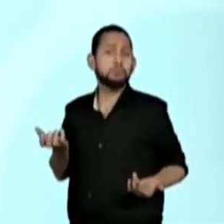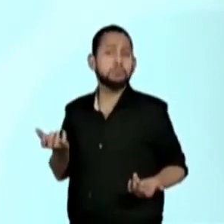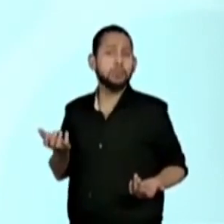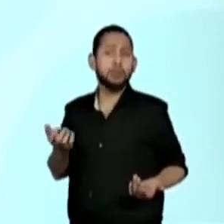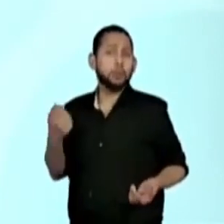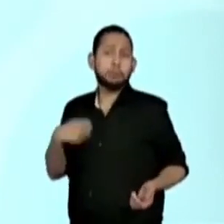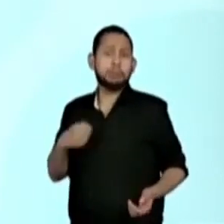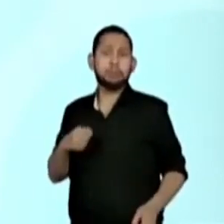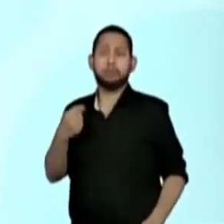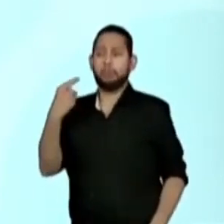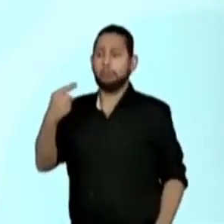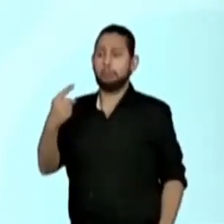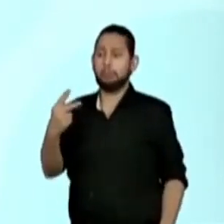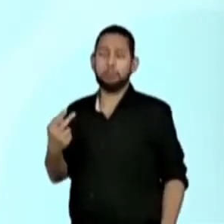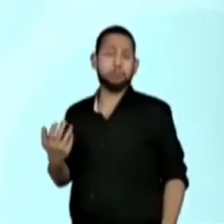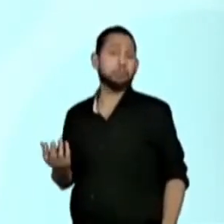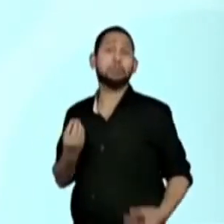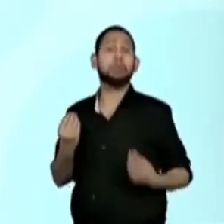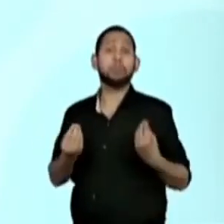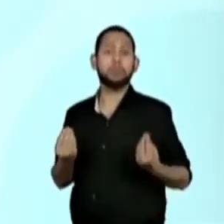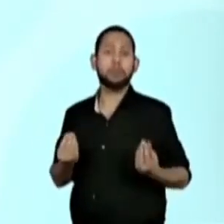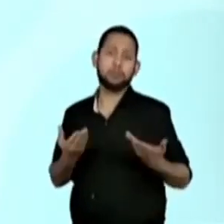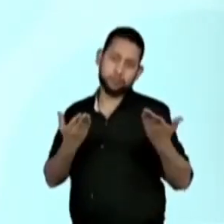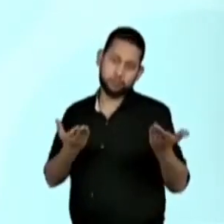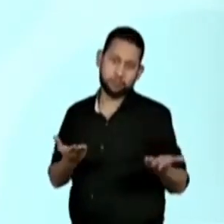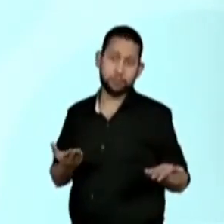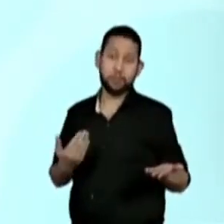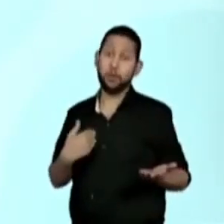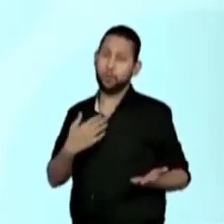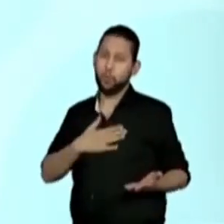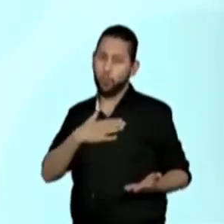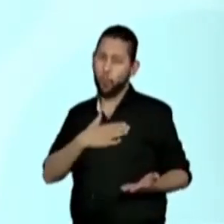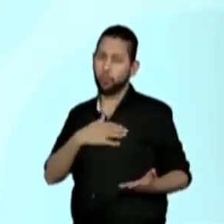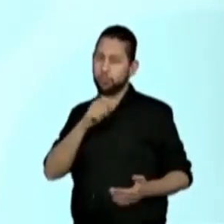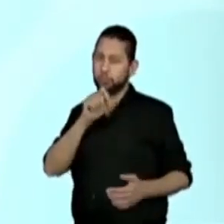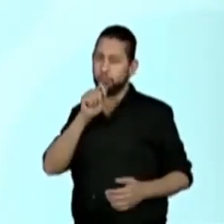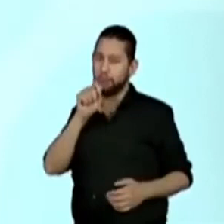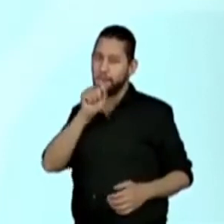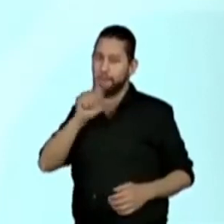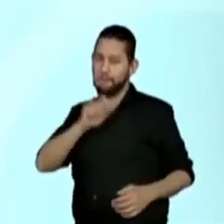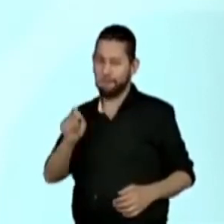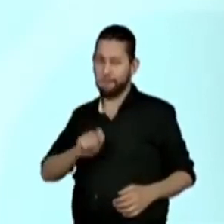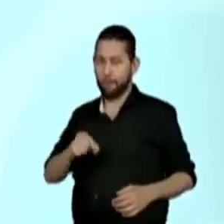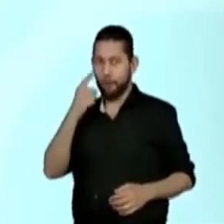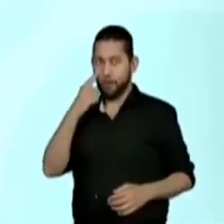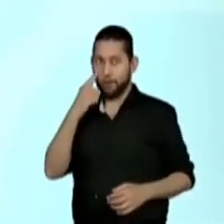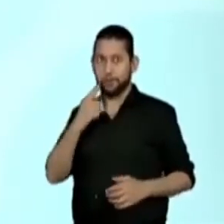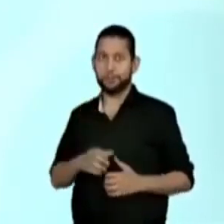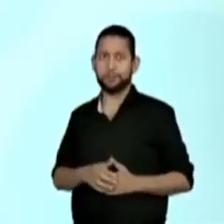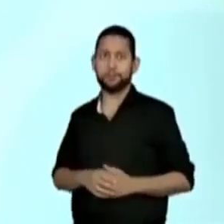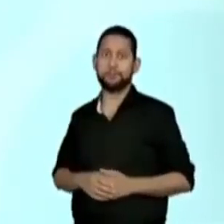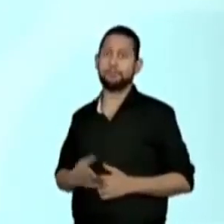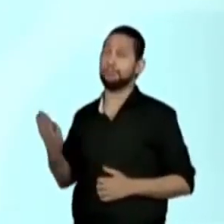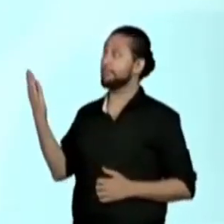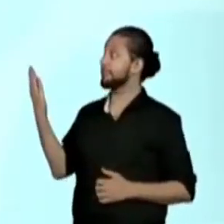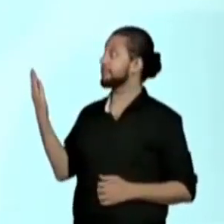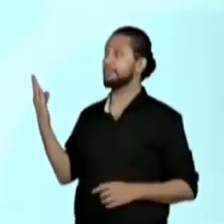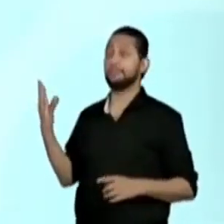um em um ó vocês sabem que eu gosto de rabiscar né então vou aqui ó olha o que vocês vão